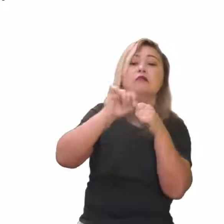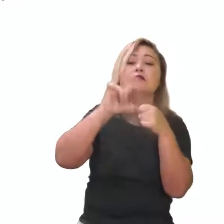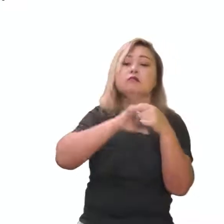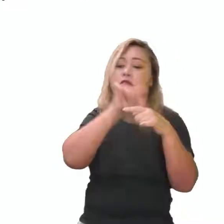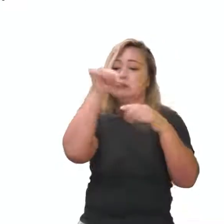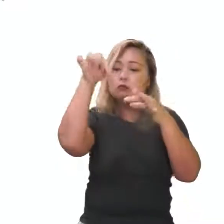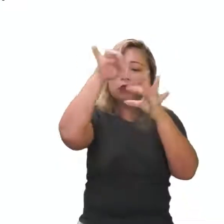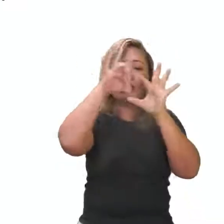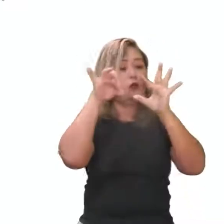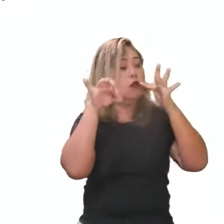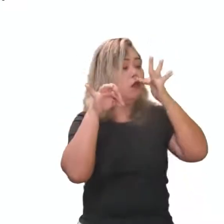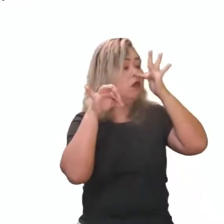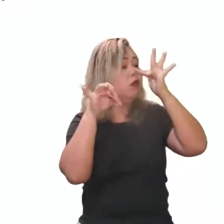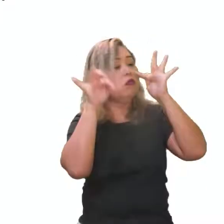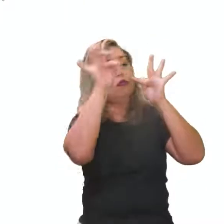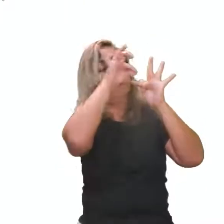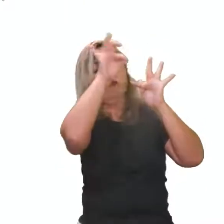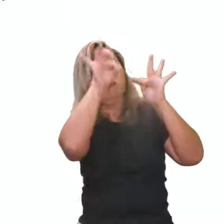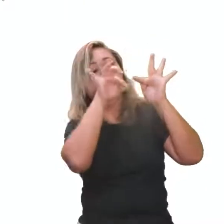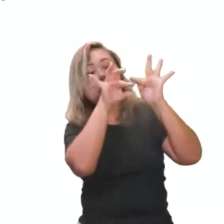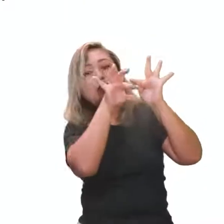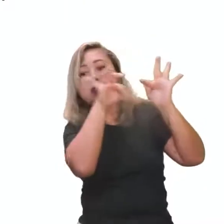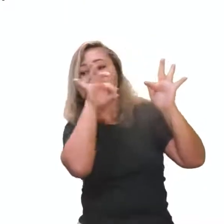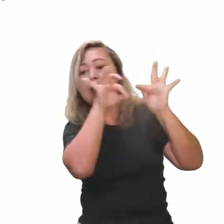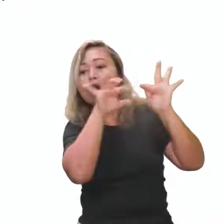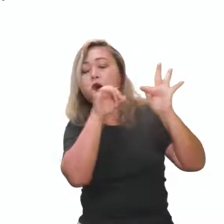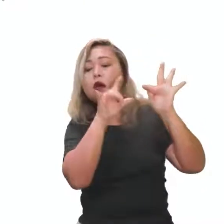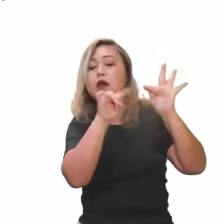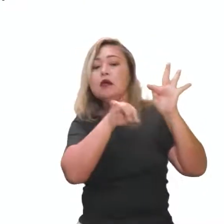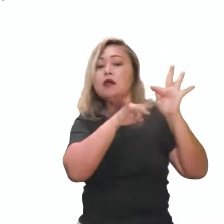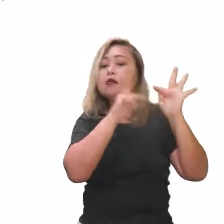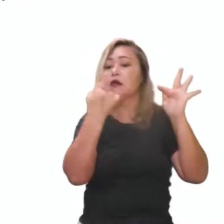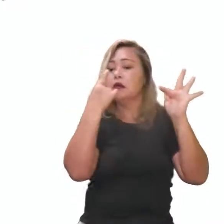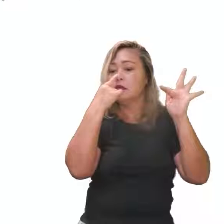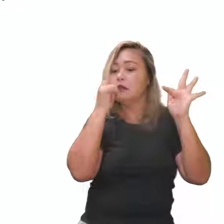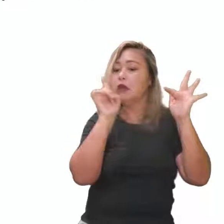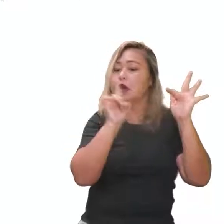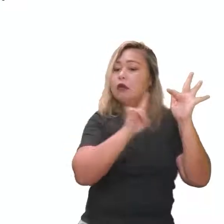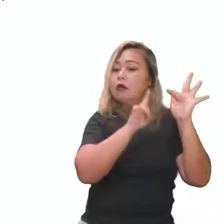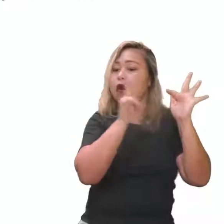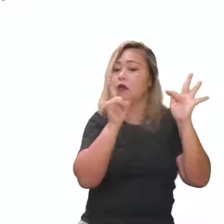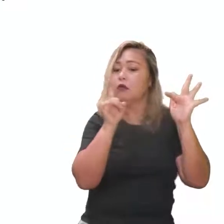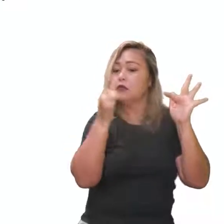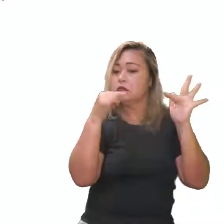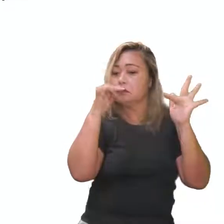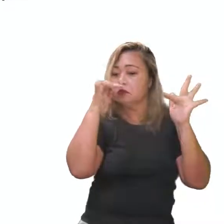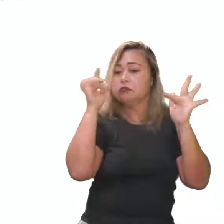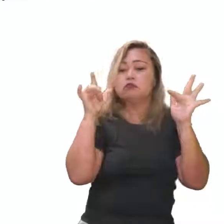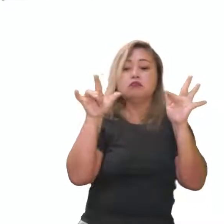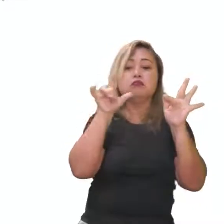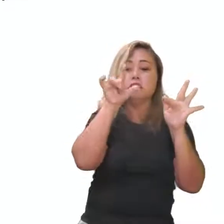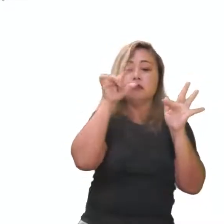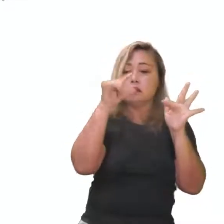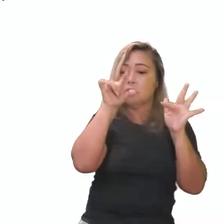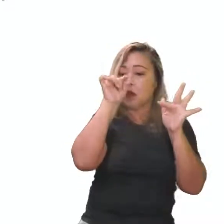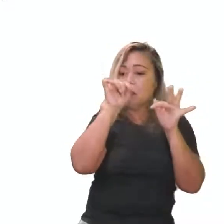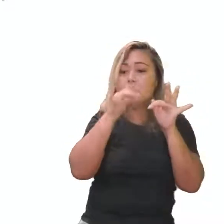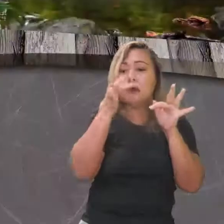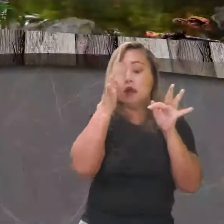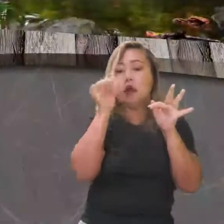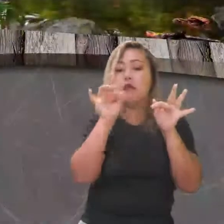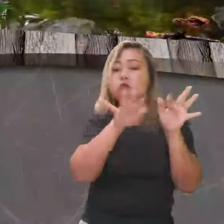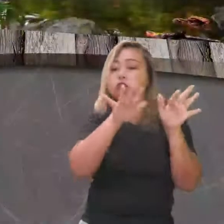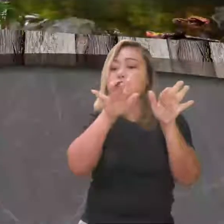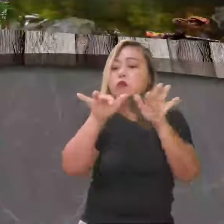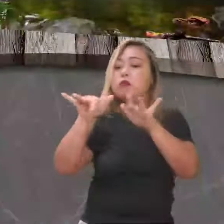que visitam. Quem já viu o desfilar também de um beija-flor sabe a beleza que tem